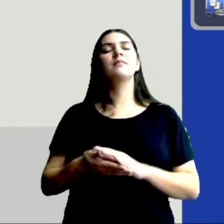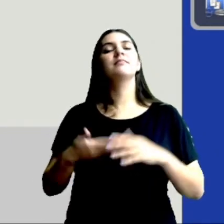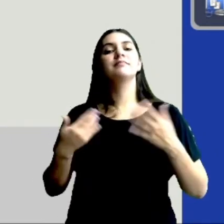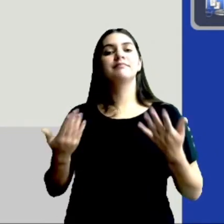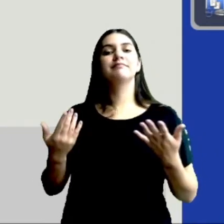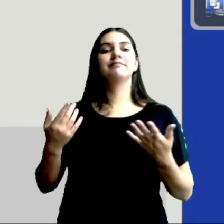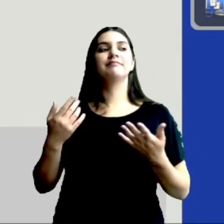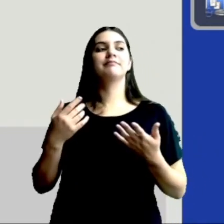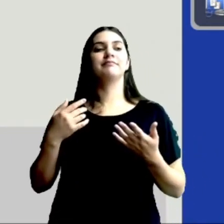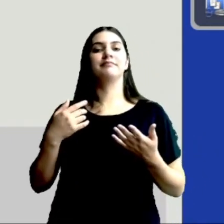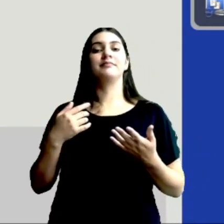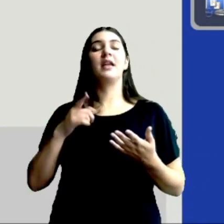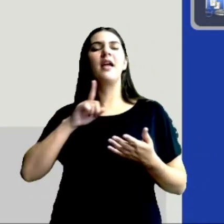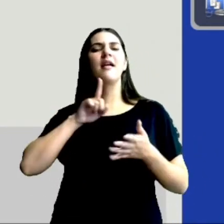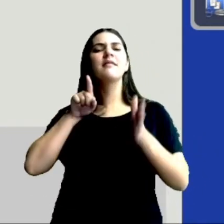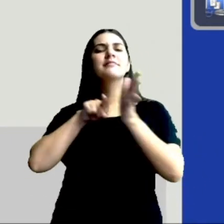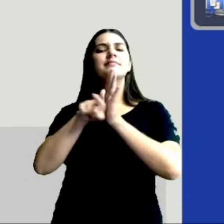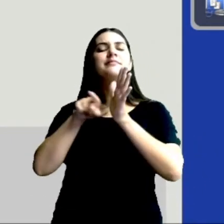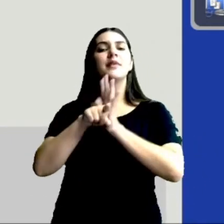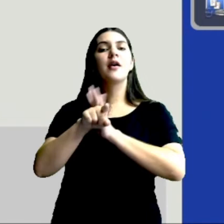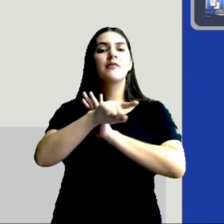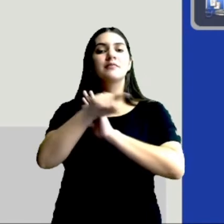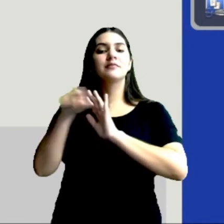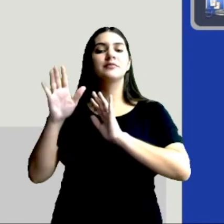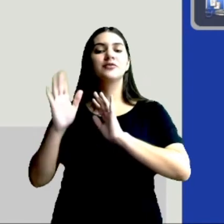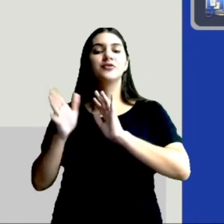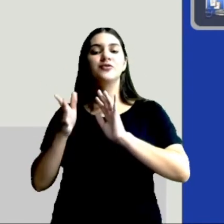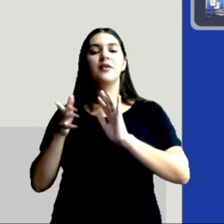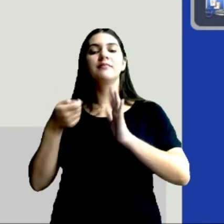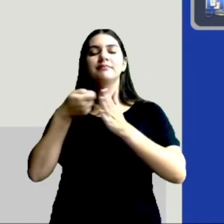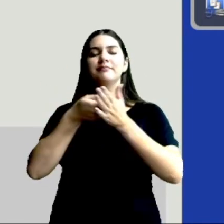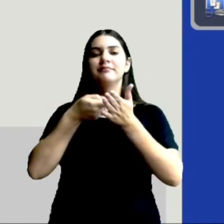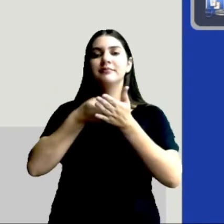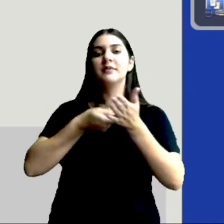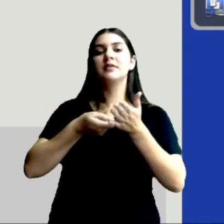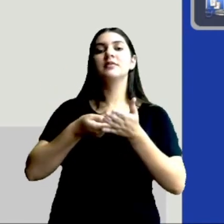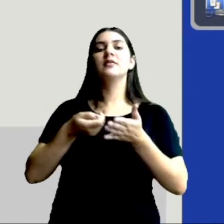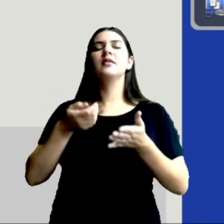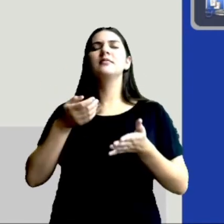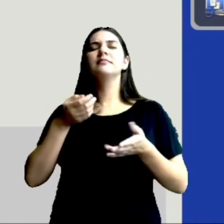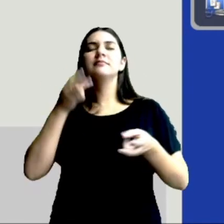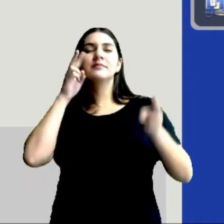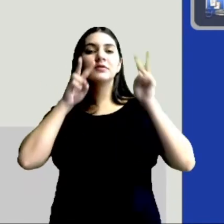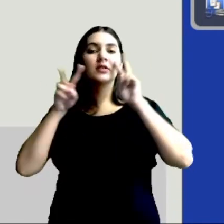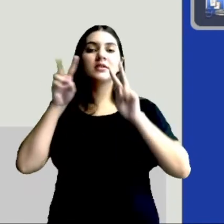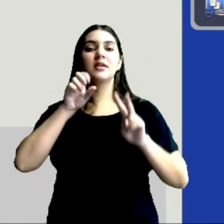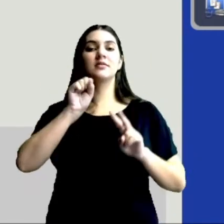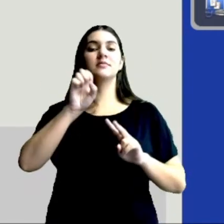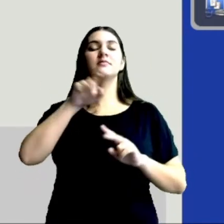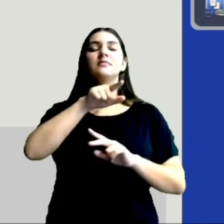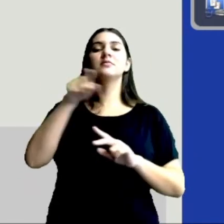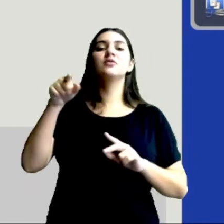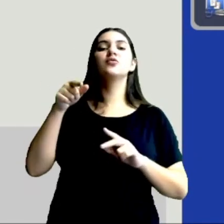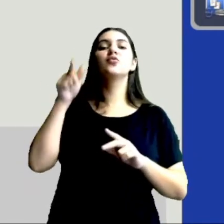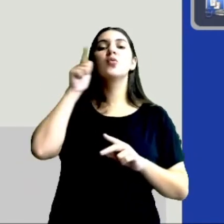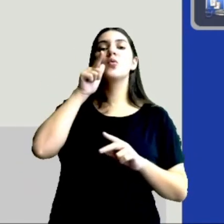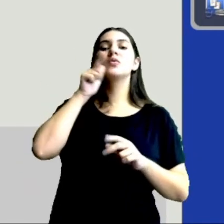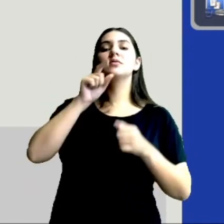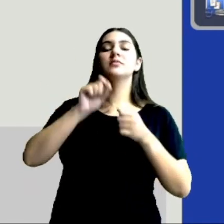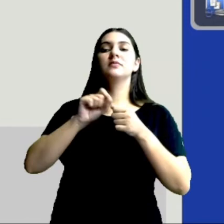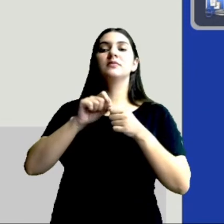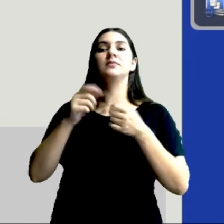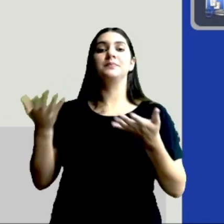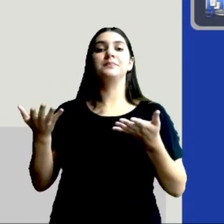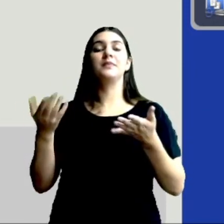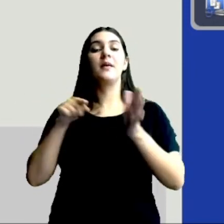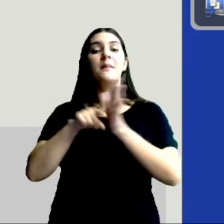essa eu quero, na realidade, que vocês tentem, tá? A gente vai discutir, mas vamos ver se vocês conseguiriam fazer. Vê bem, a